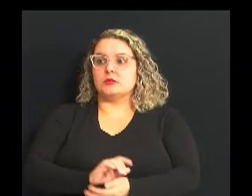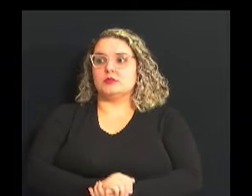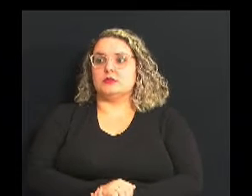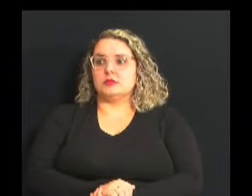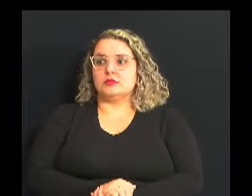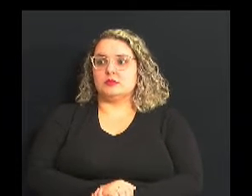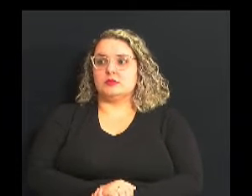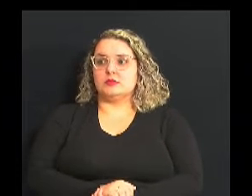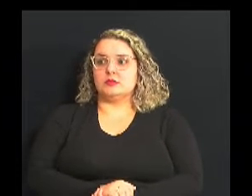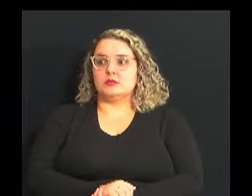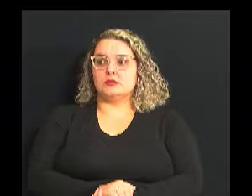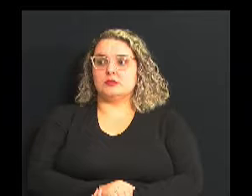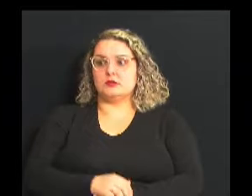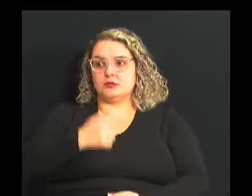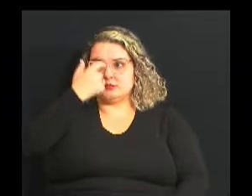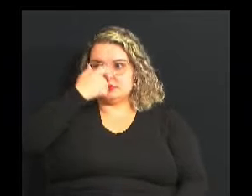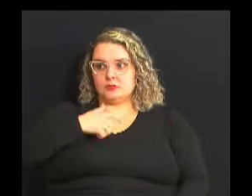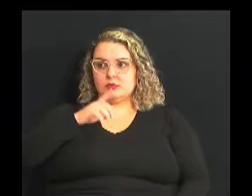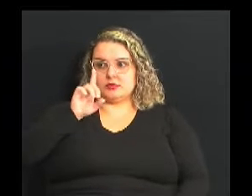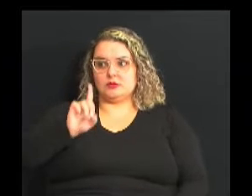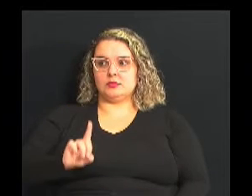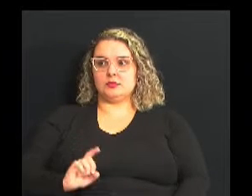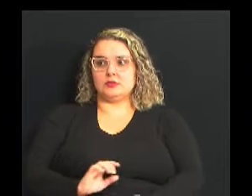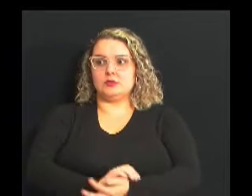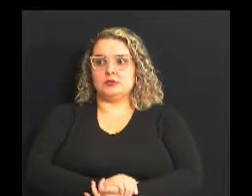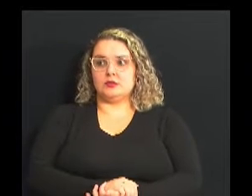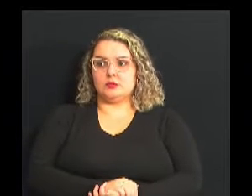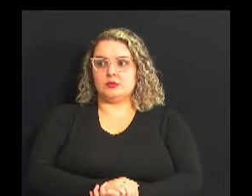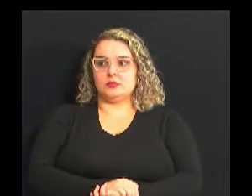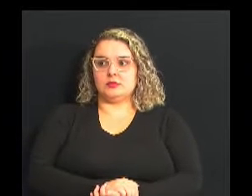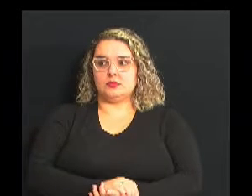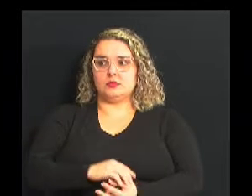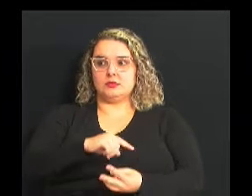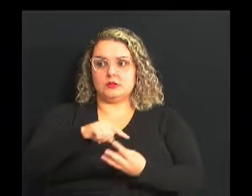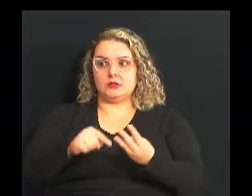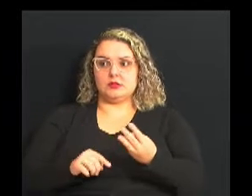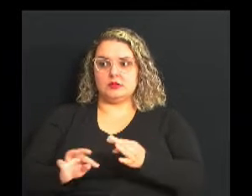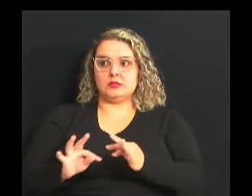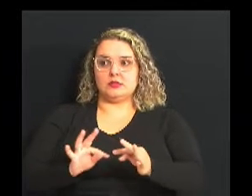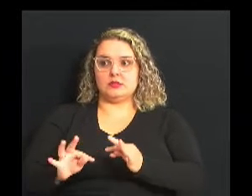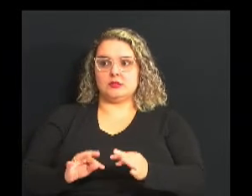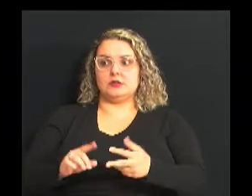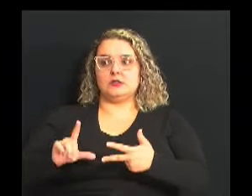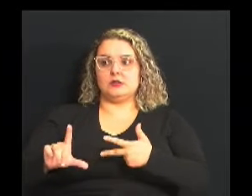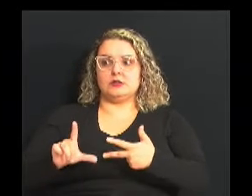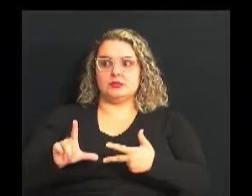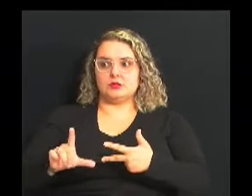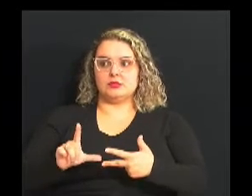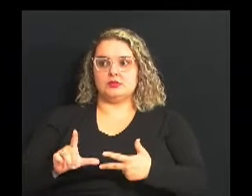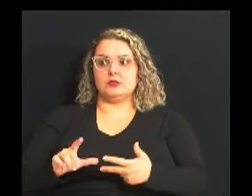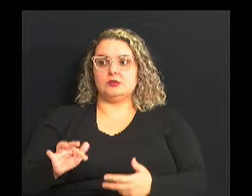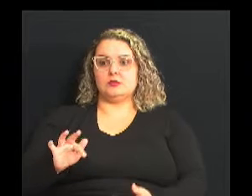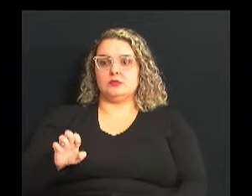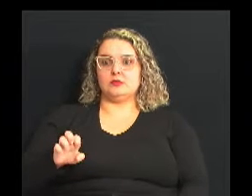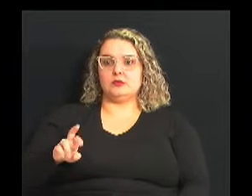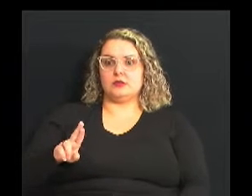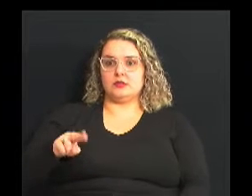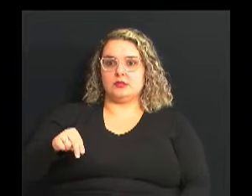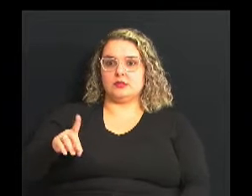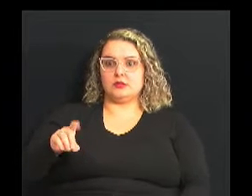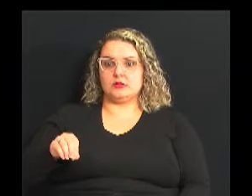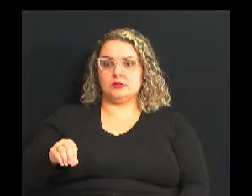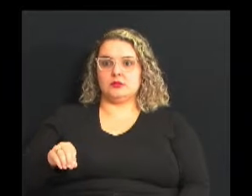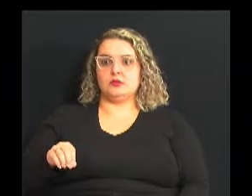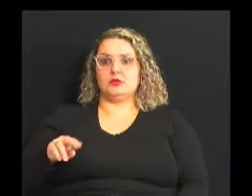por mim, sendo diretor. Temos 3 técnicos legislativos, né? Fernando Araújo, Hugo